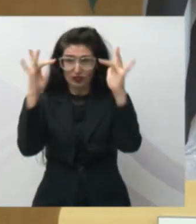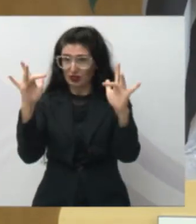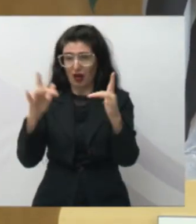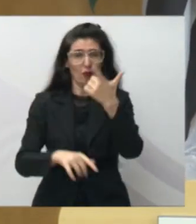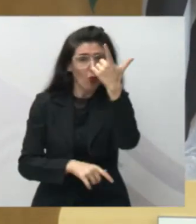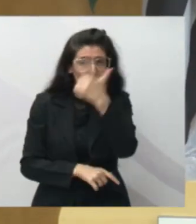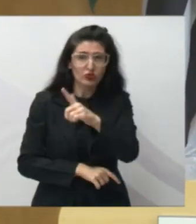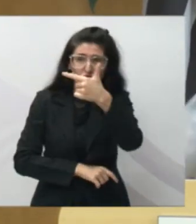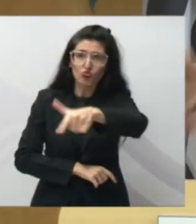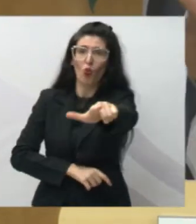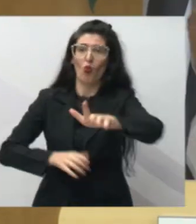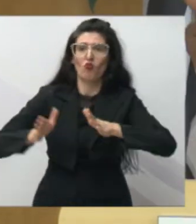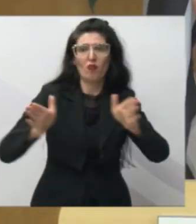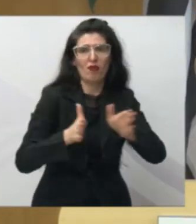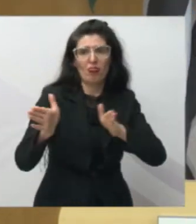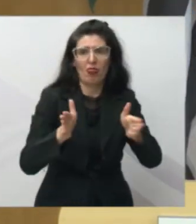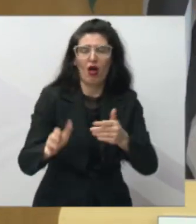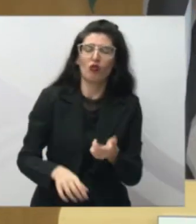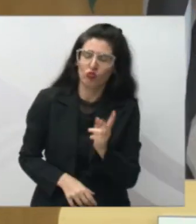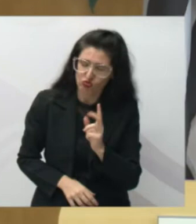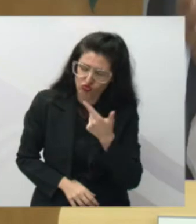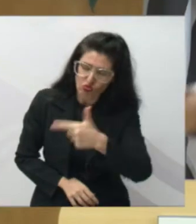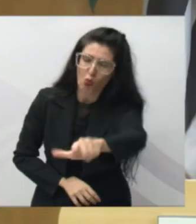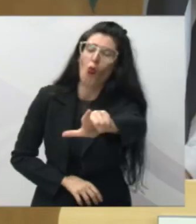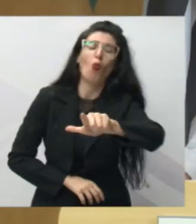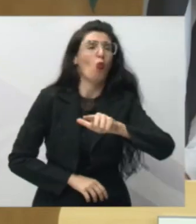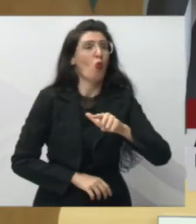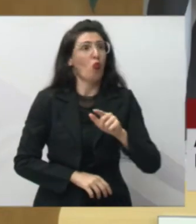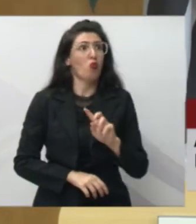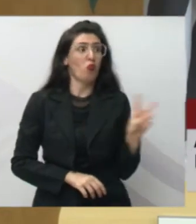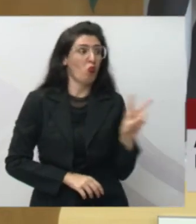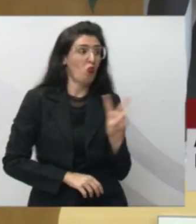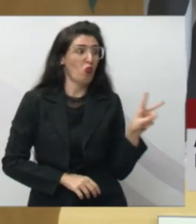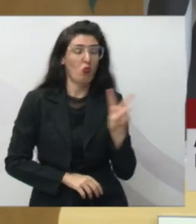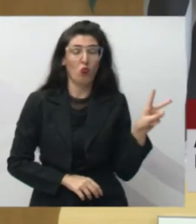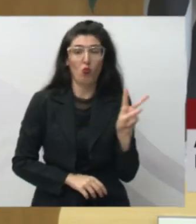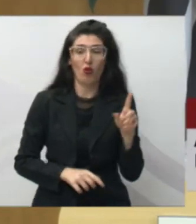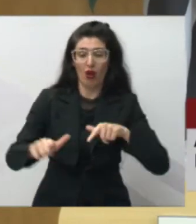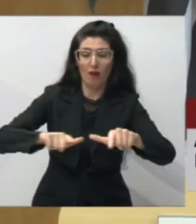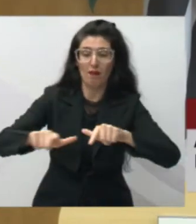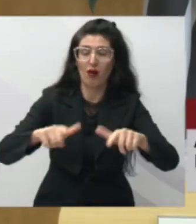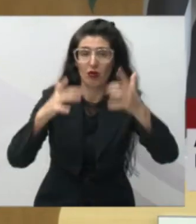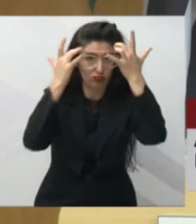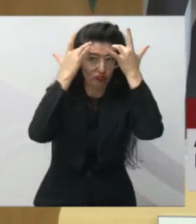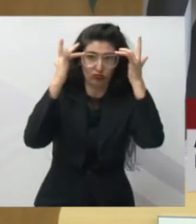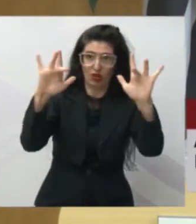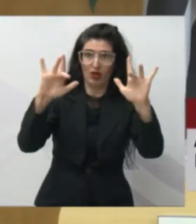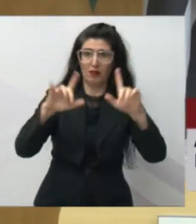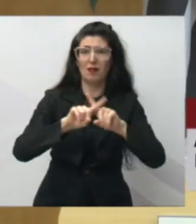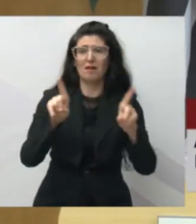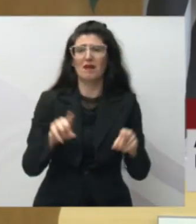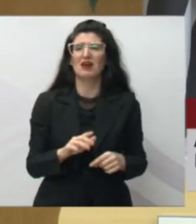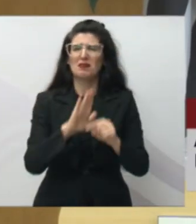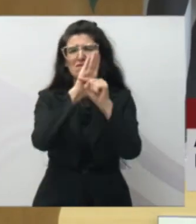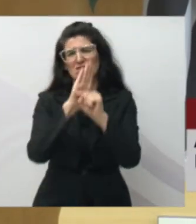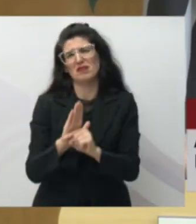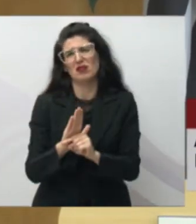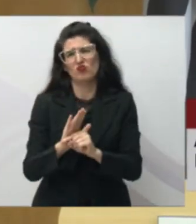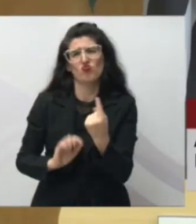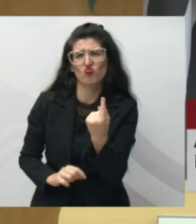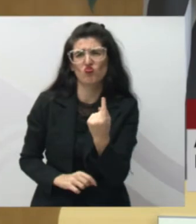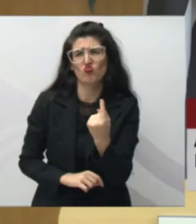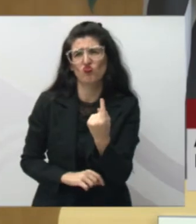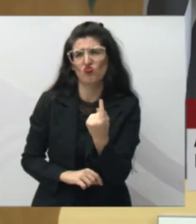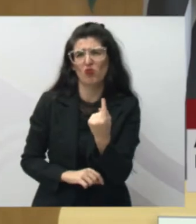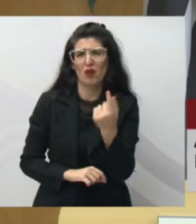ano que vem, mas é lamentável que é um trabalhador a menos. É um trabalhador a menos. E achar